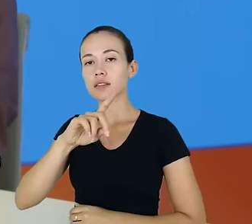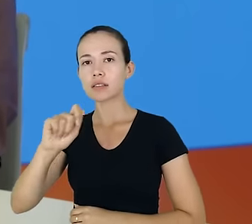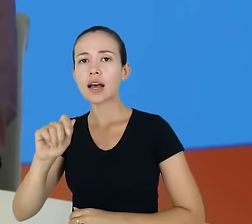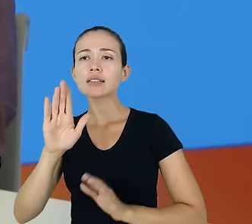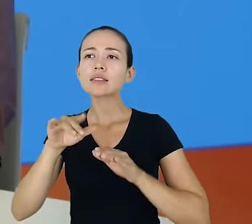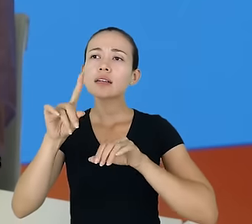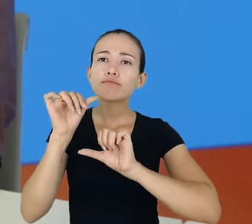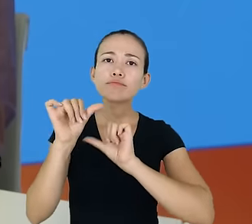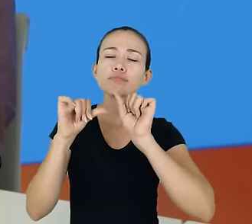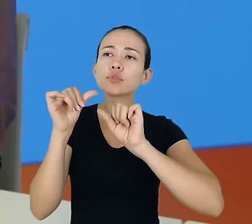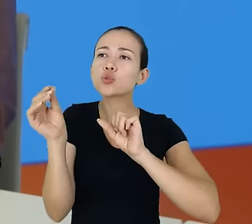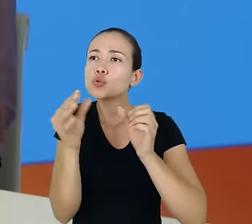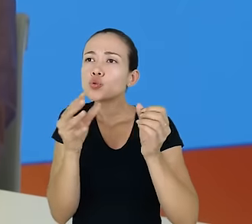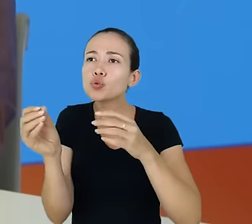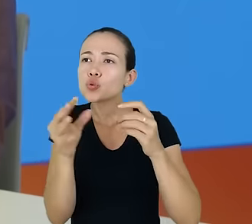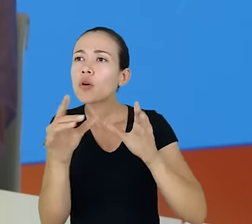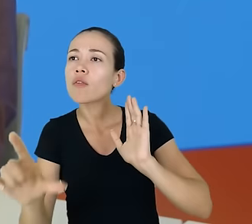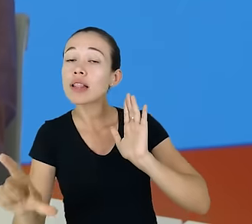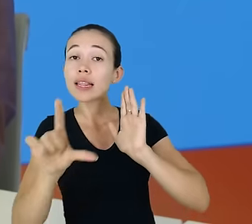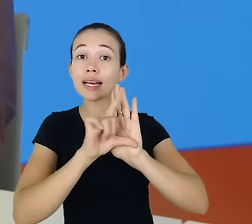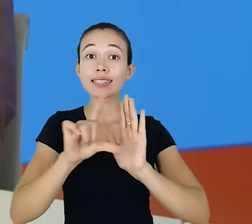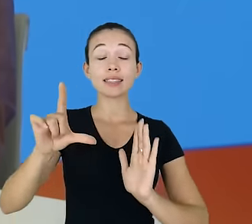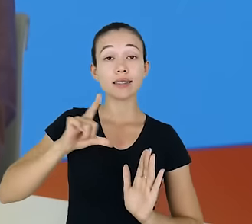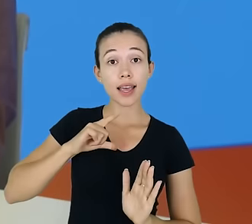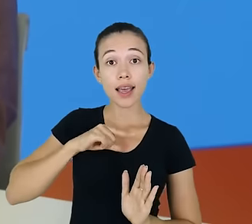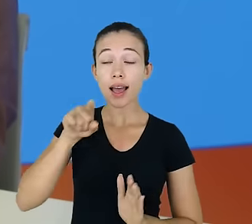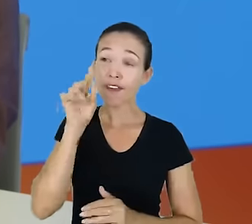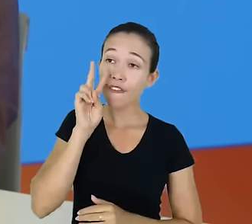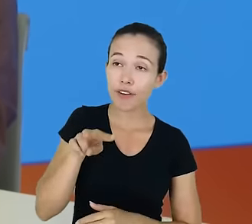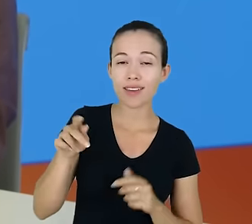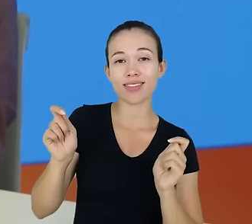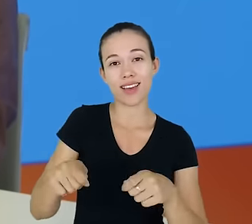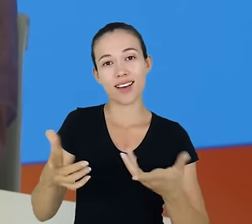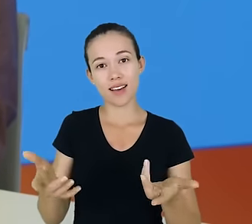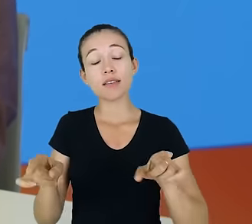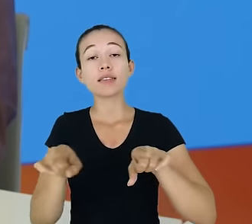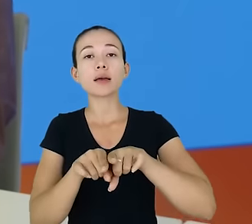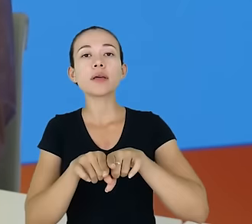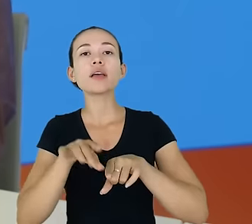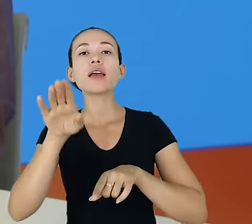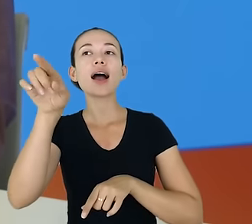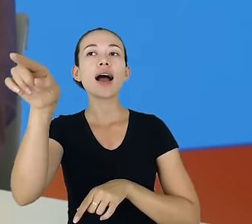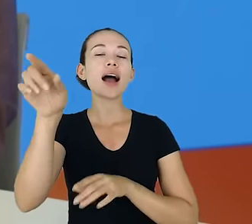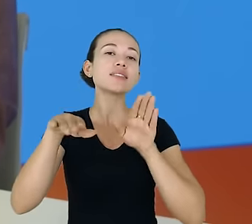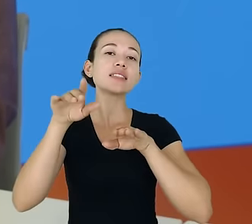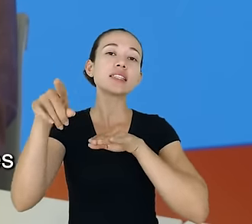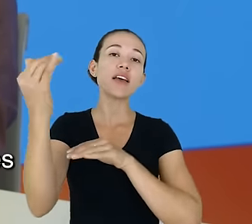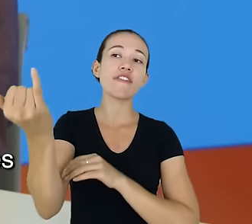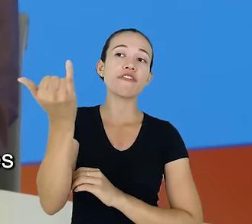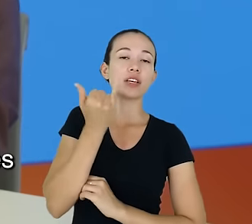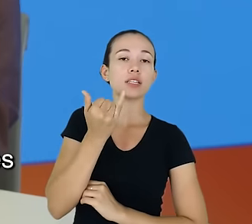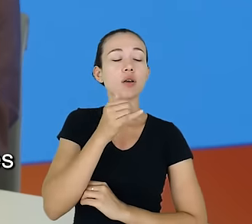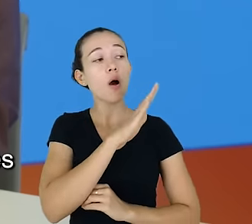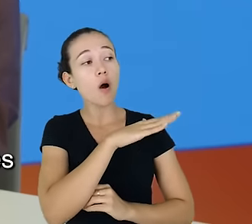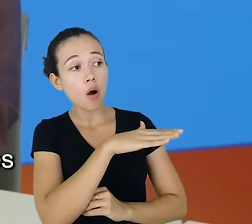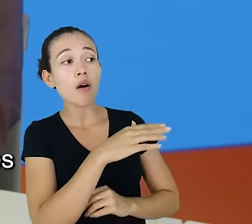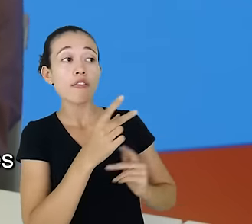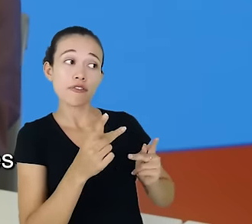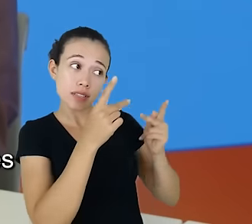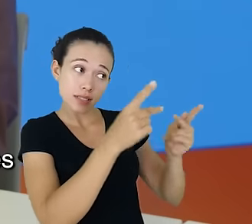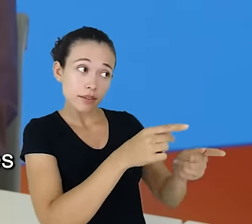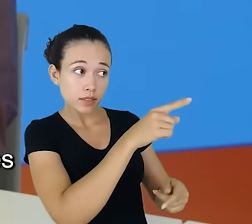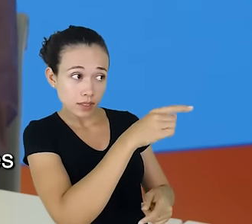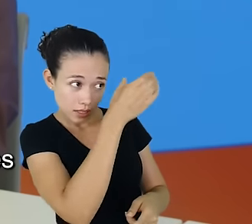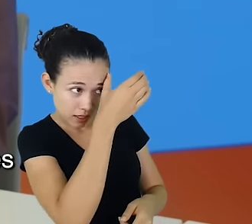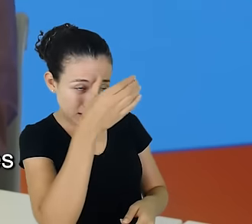atualização de legislação em termos até P de apontamento fal ó vamos visitar vocês aí né você cliente você